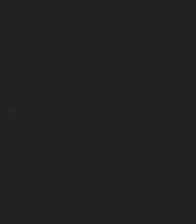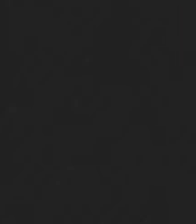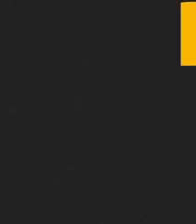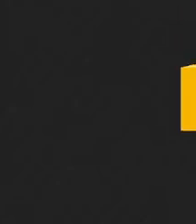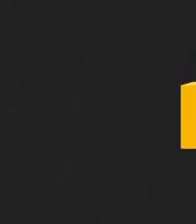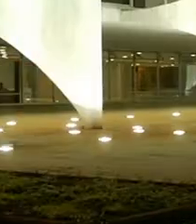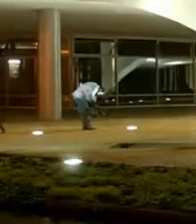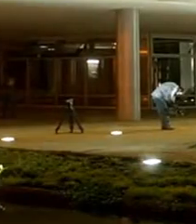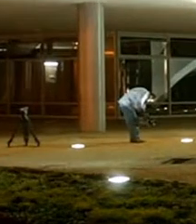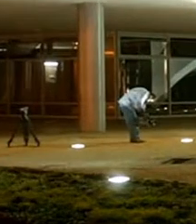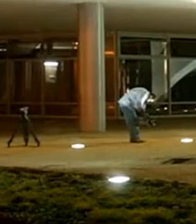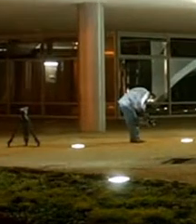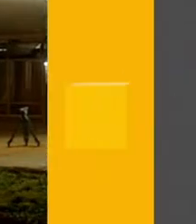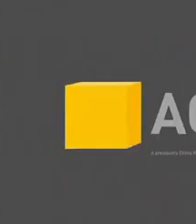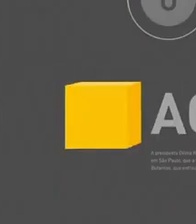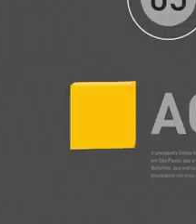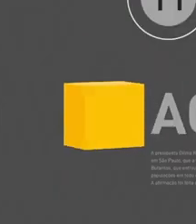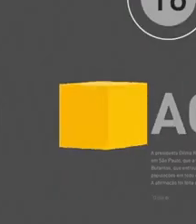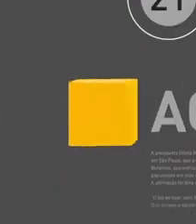Música